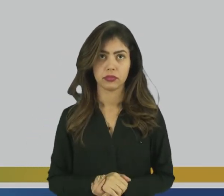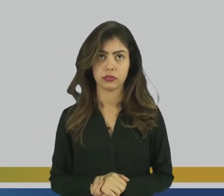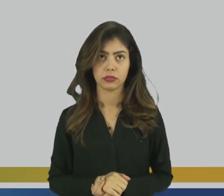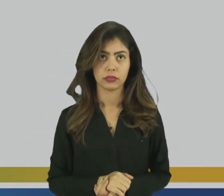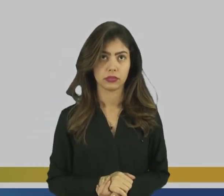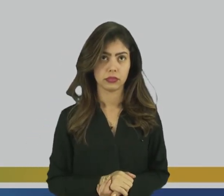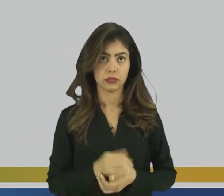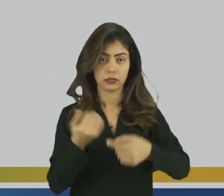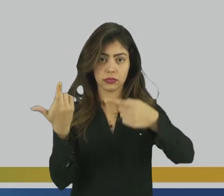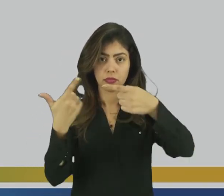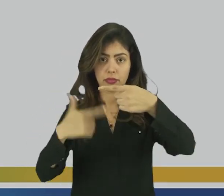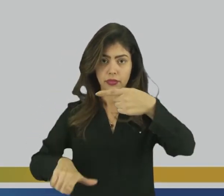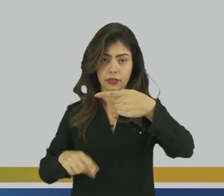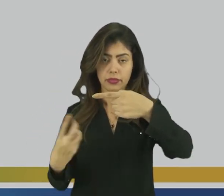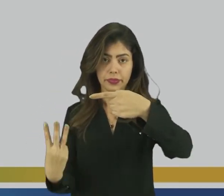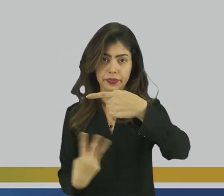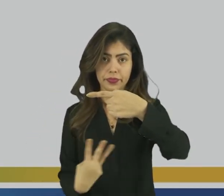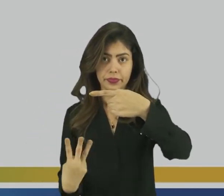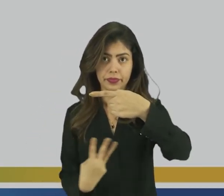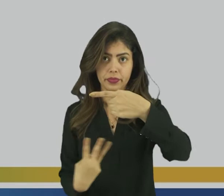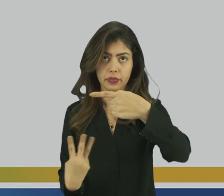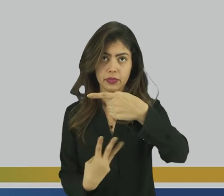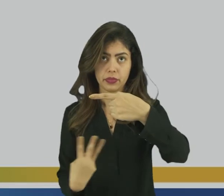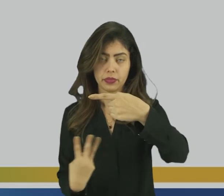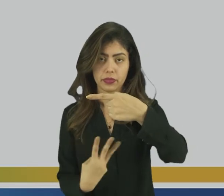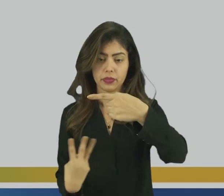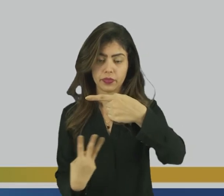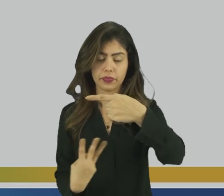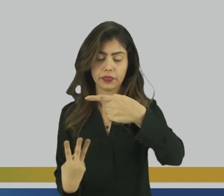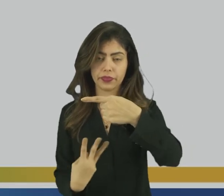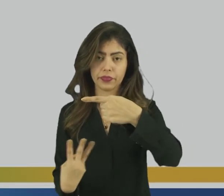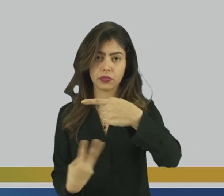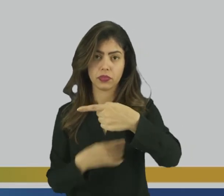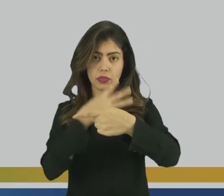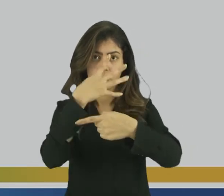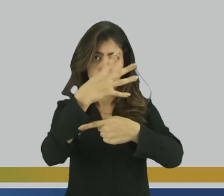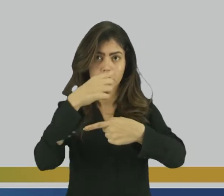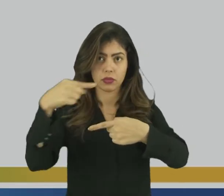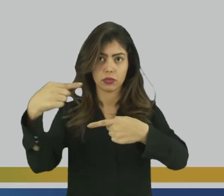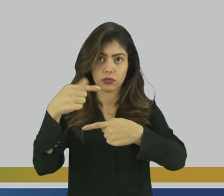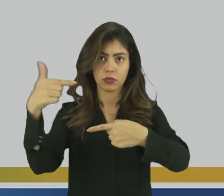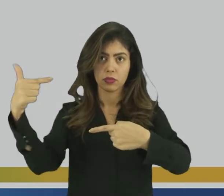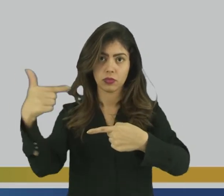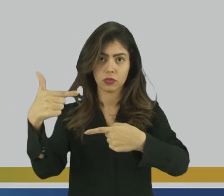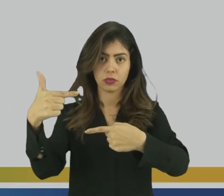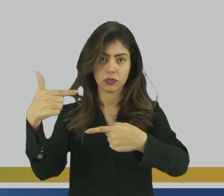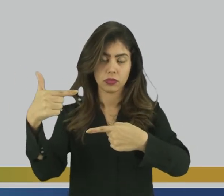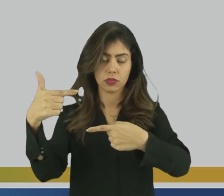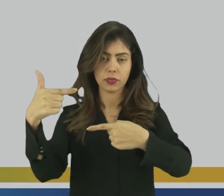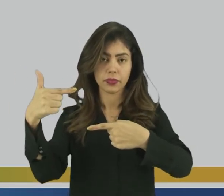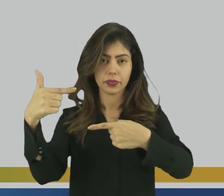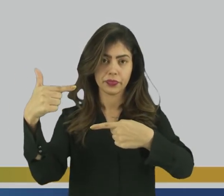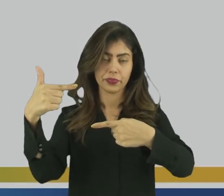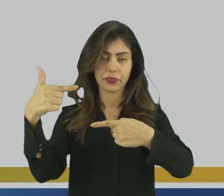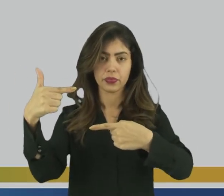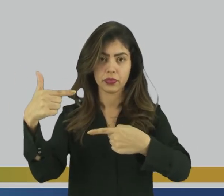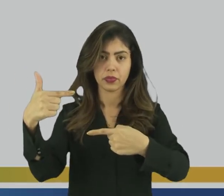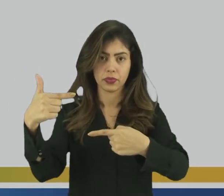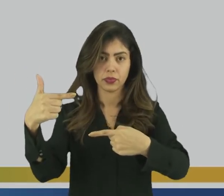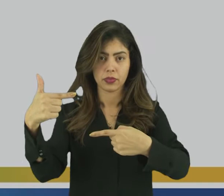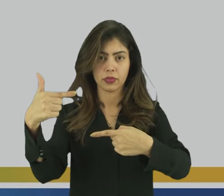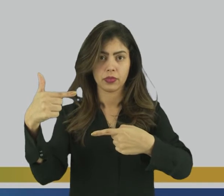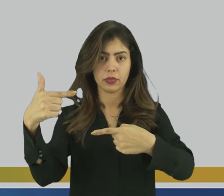Denominadores são iguais, então nós vamos repetir o denominador, certo? E vamos subtrair